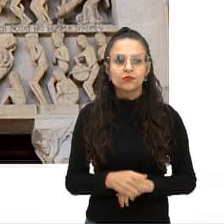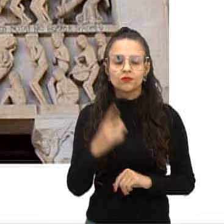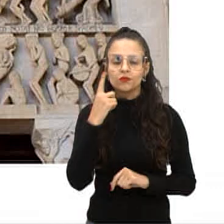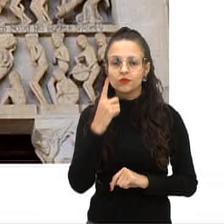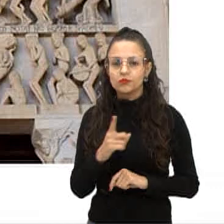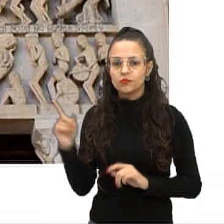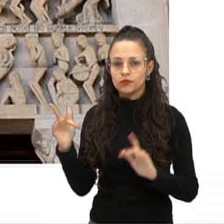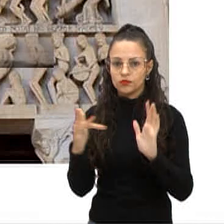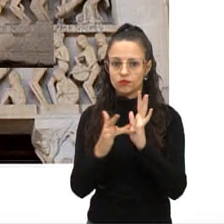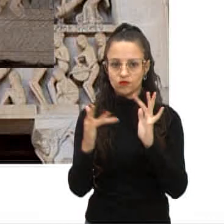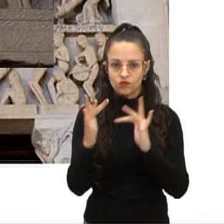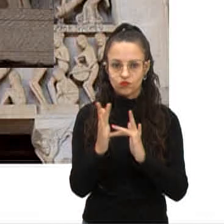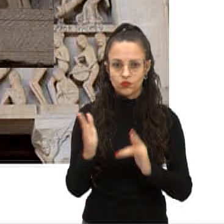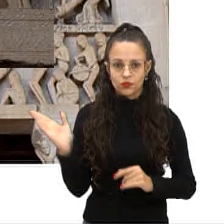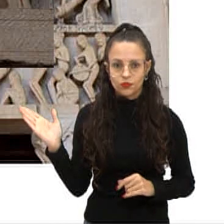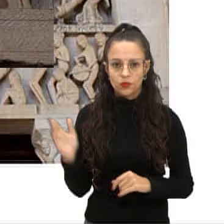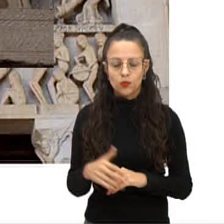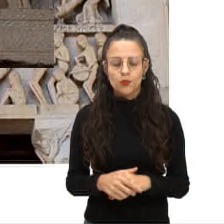ideia do Cristo,